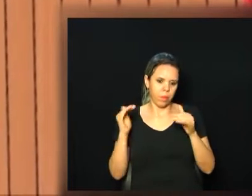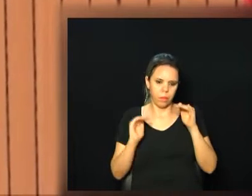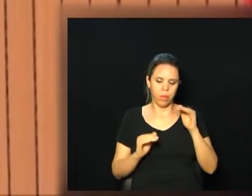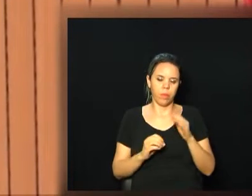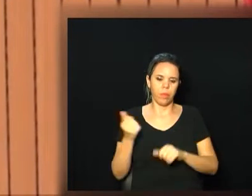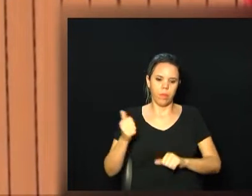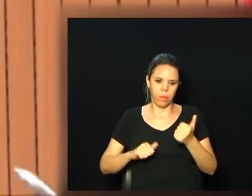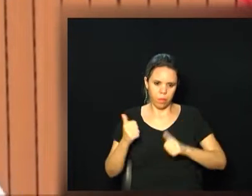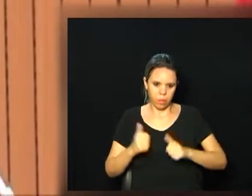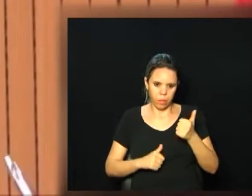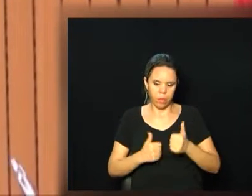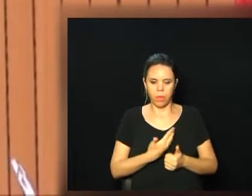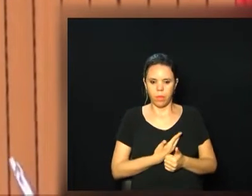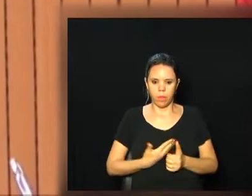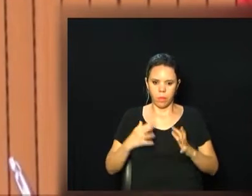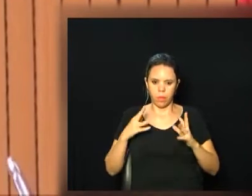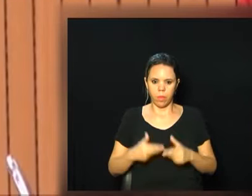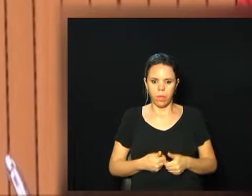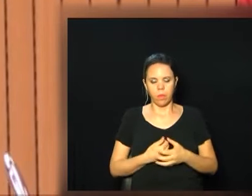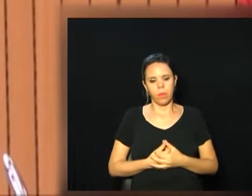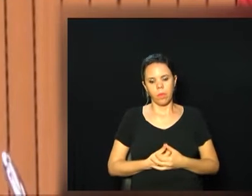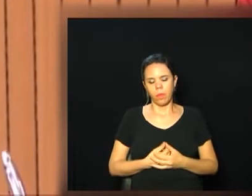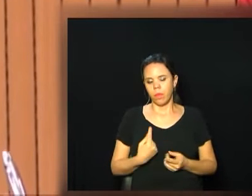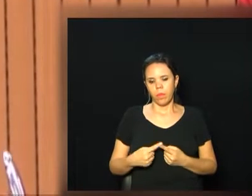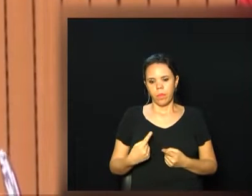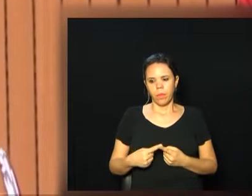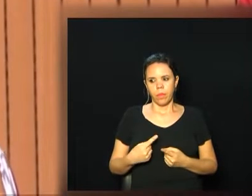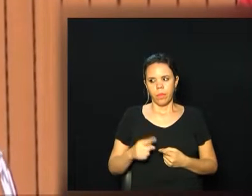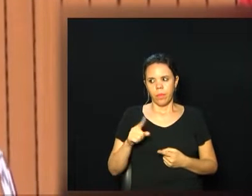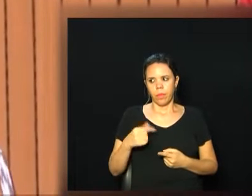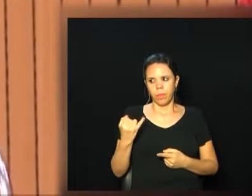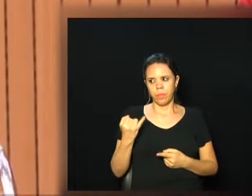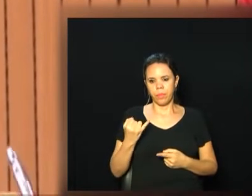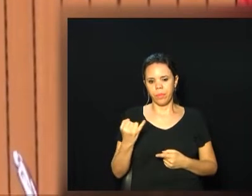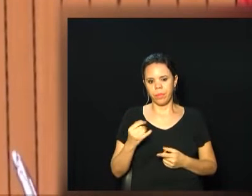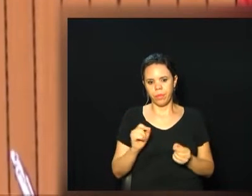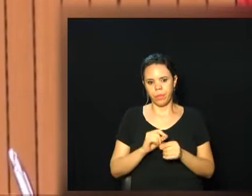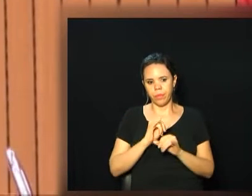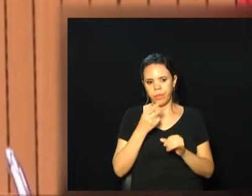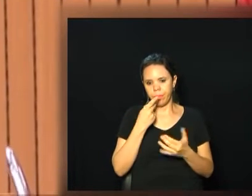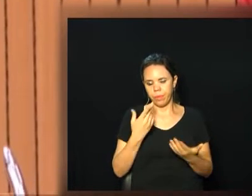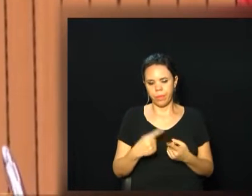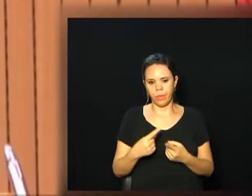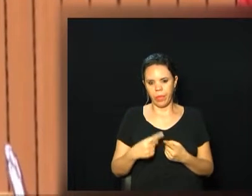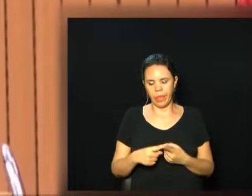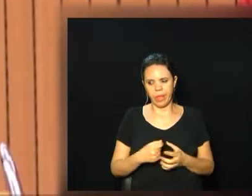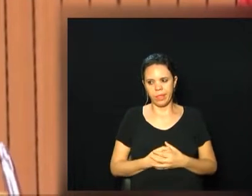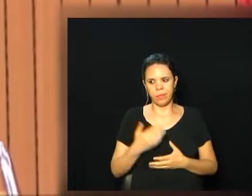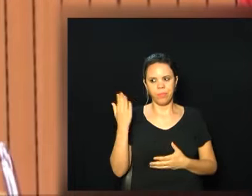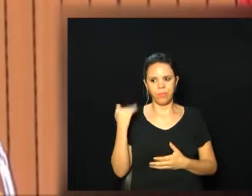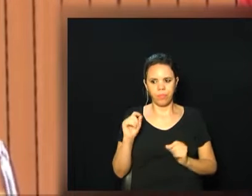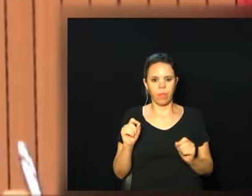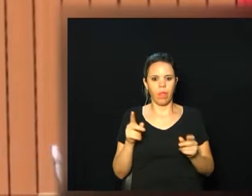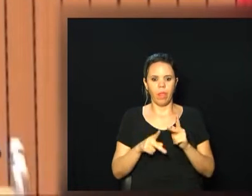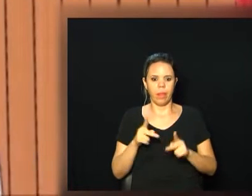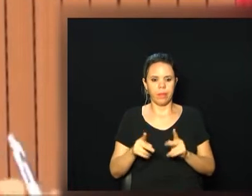à avaliação das autoridades sanitárias. Porque isso é muito importante a gente frisar, porque embora a gente saiba que quando